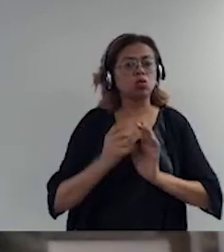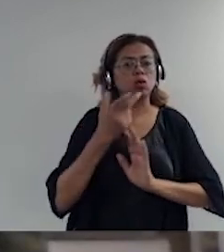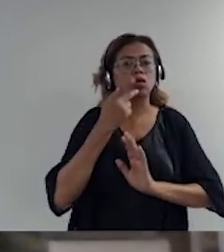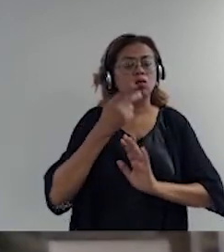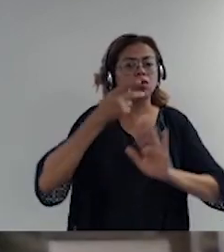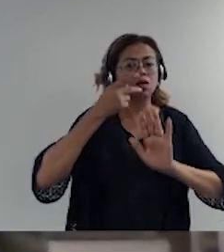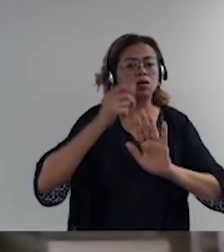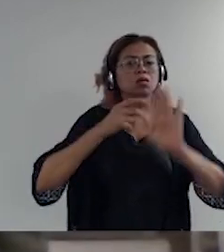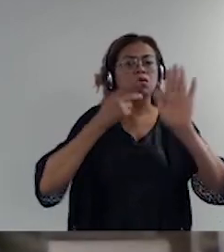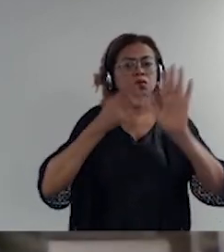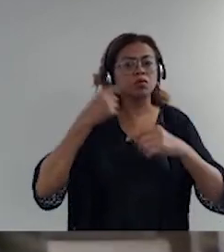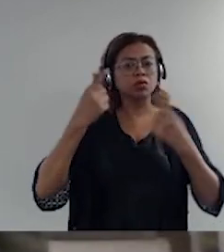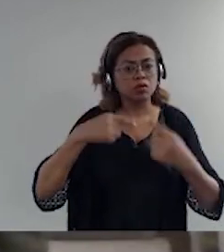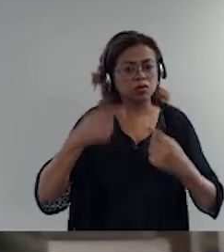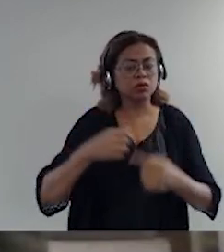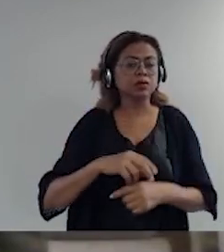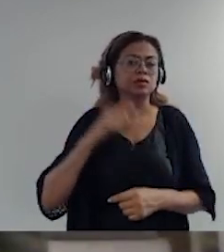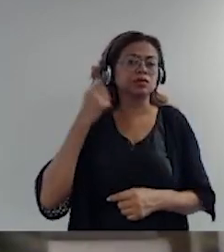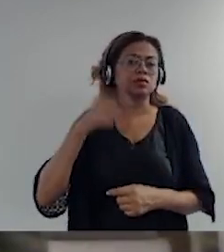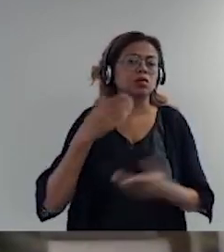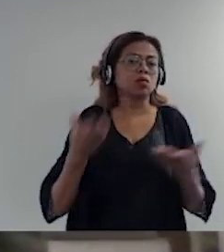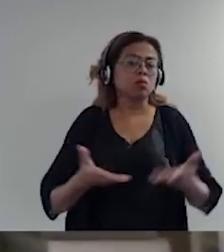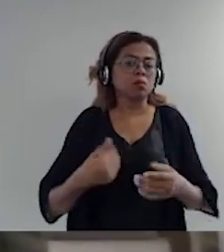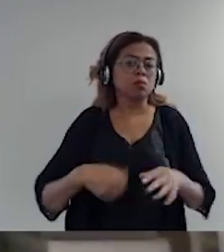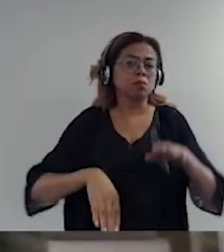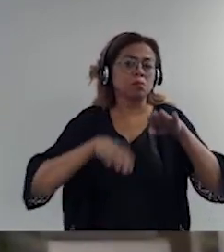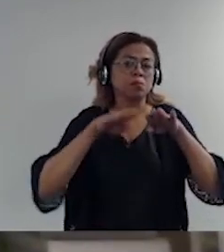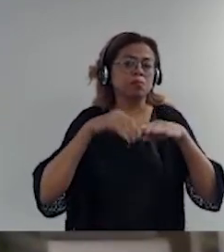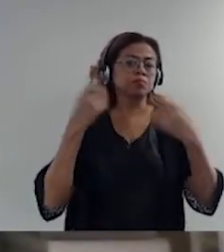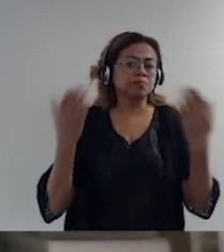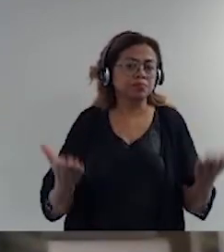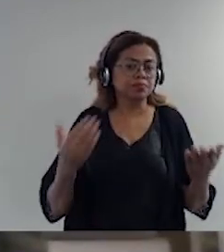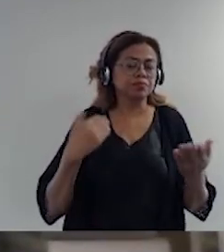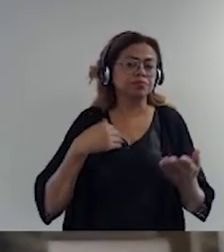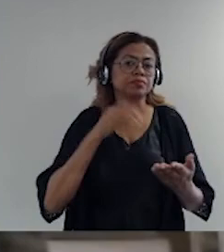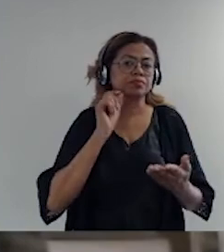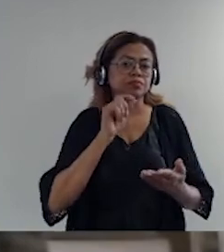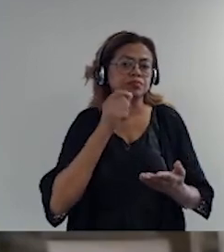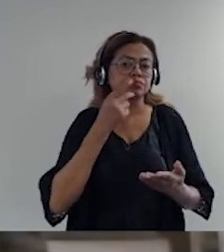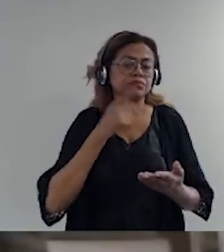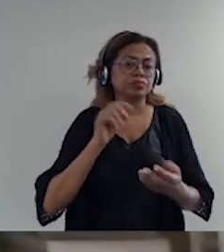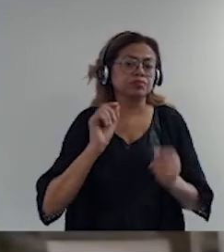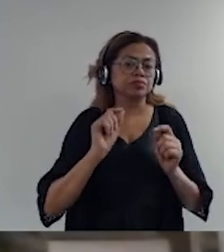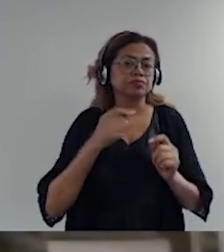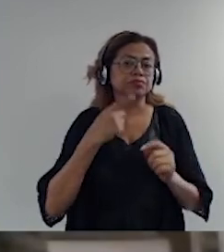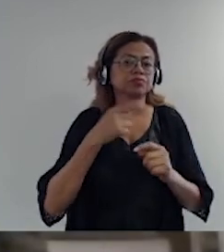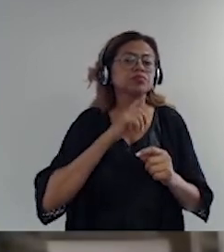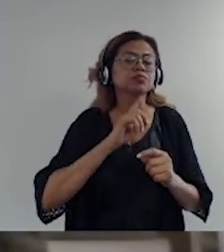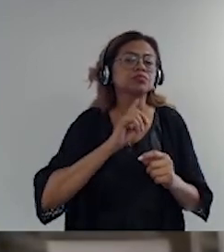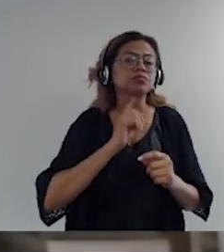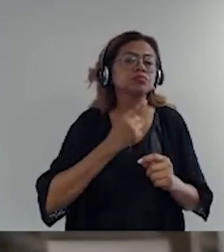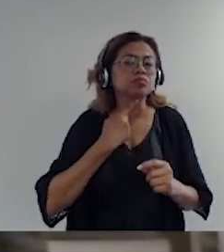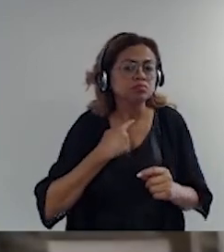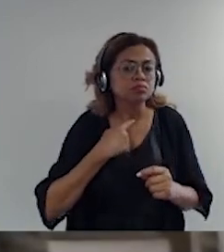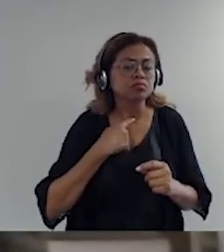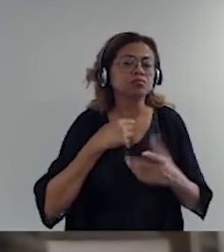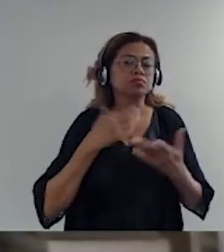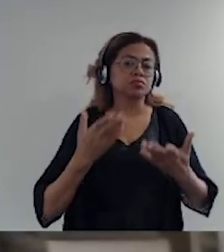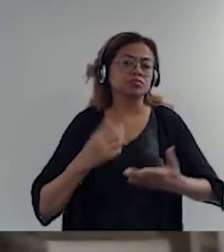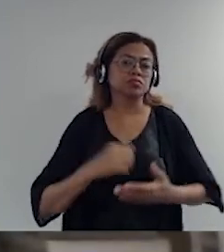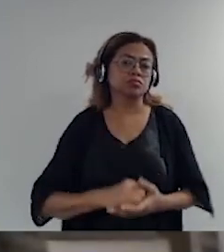dos chamados stakeholders é equivalente ou até preferencial em relação ao interesse dos chamados